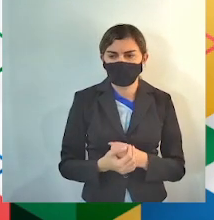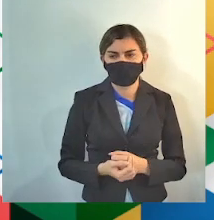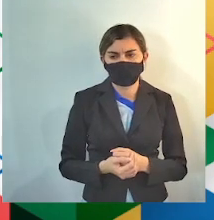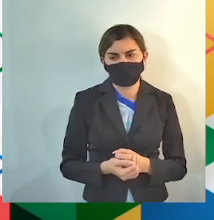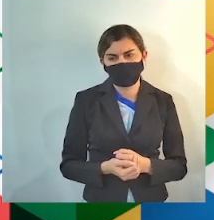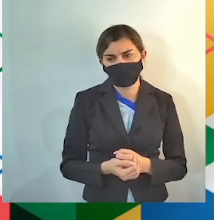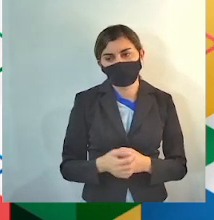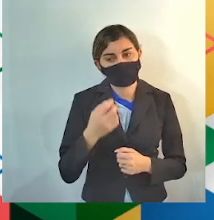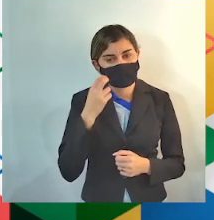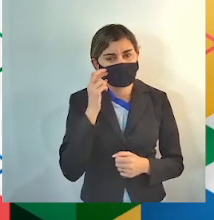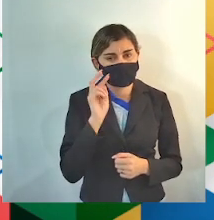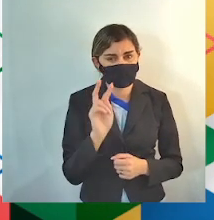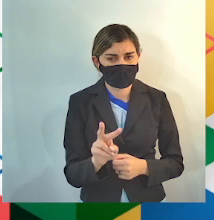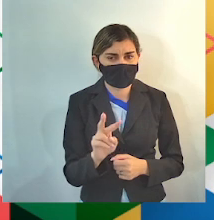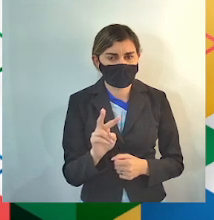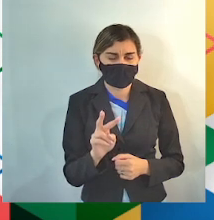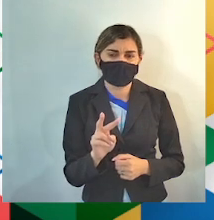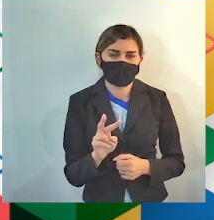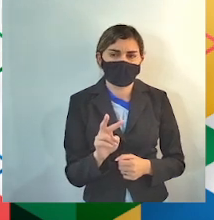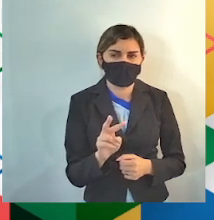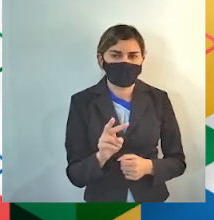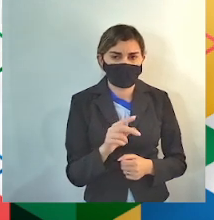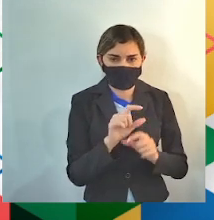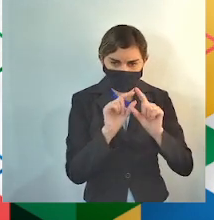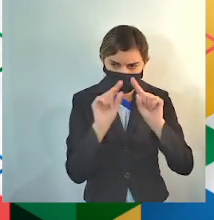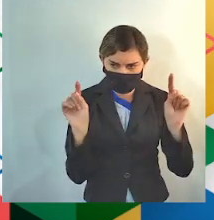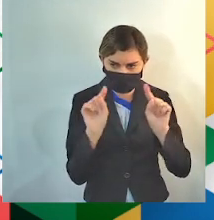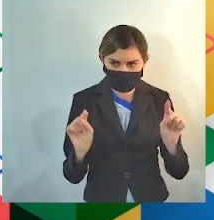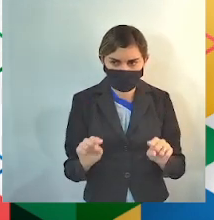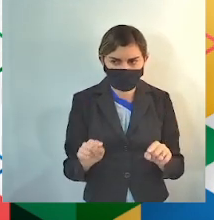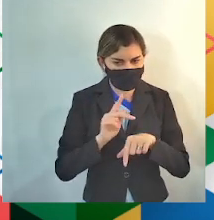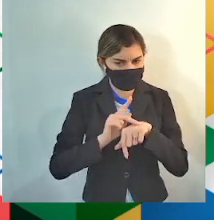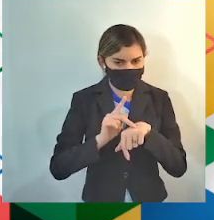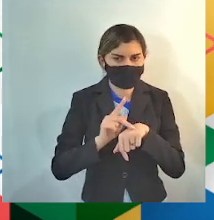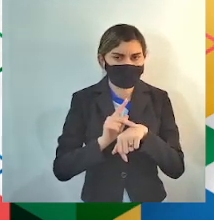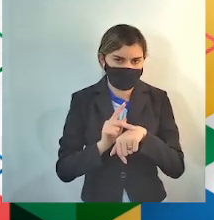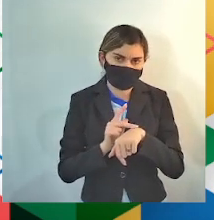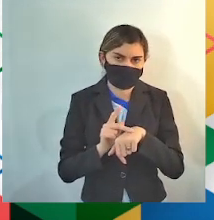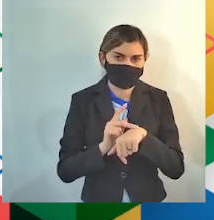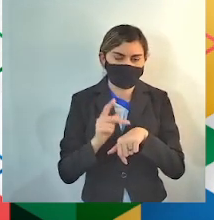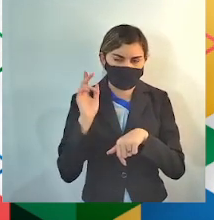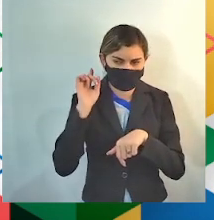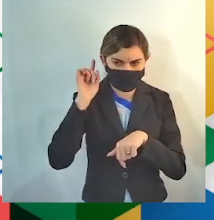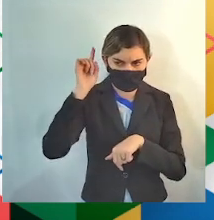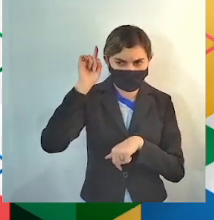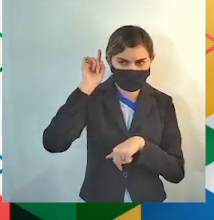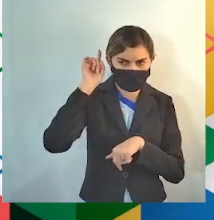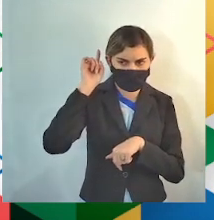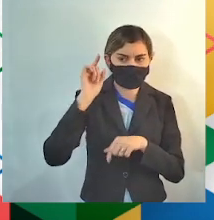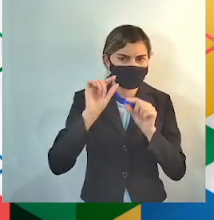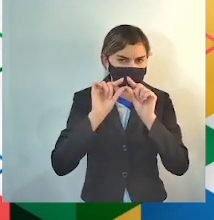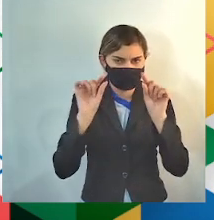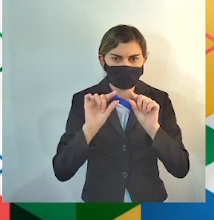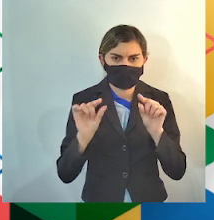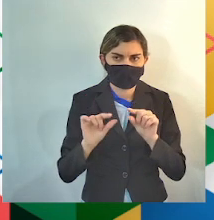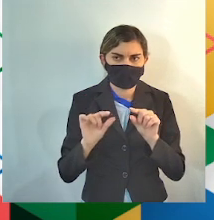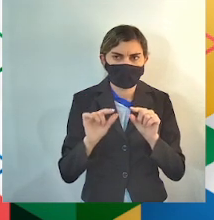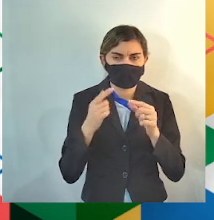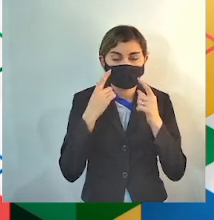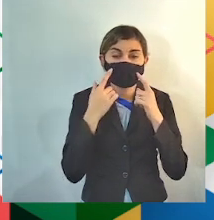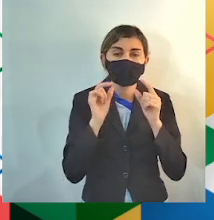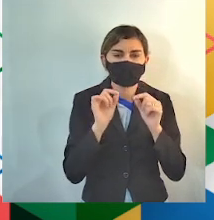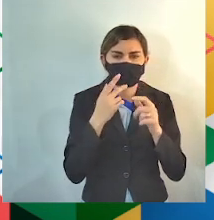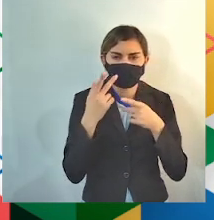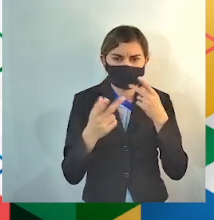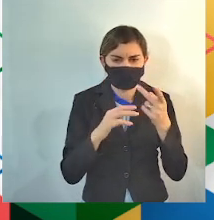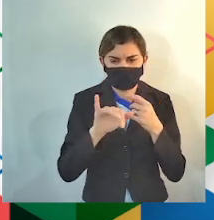Veja as marcas aí em negrito e que foi demarcado. A quem estava se